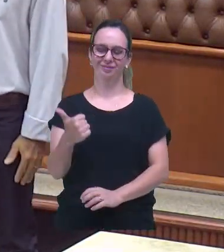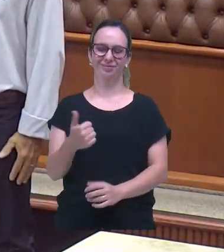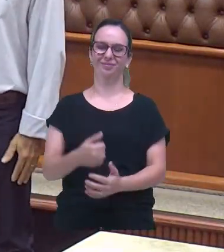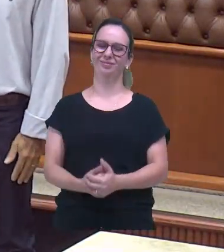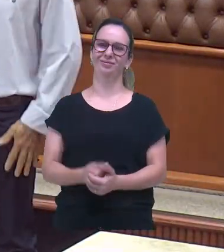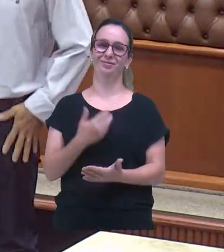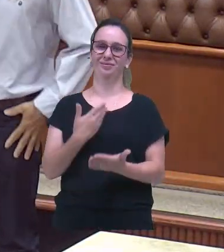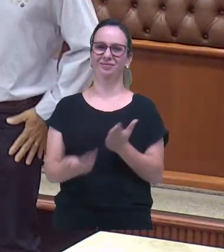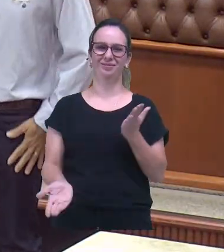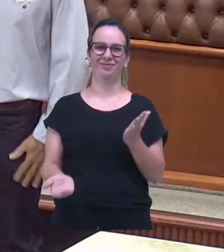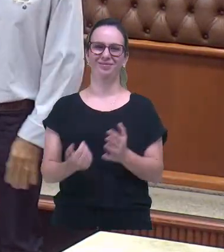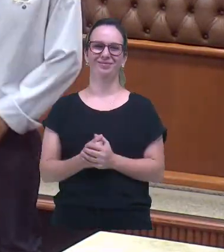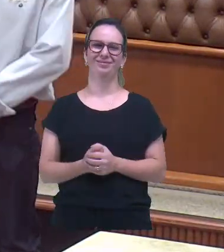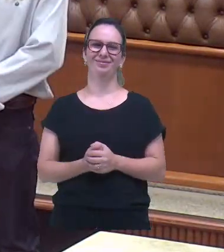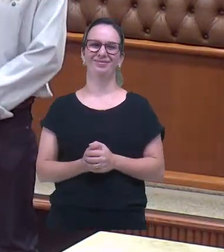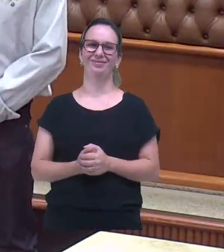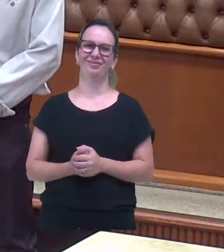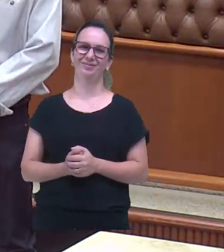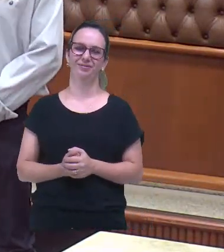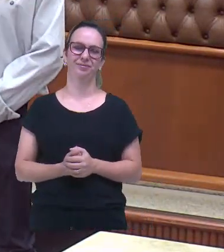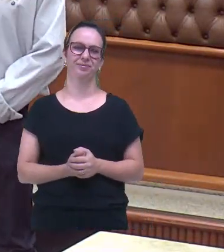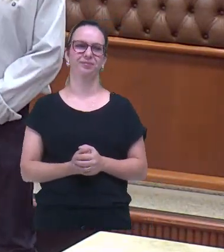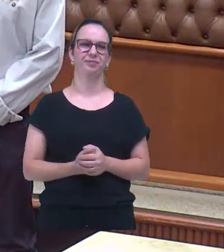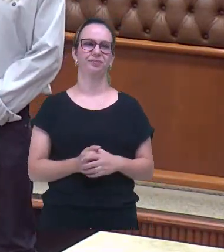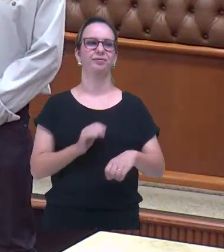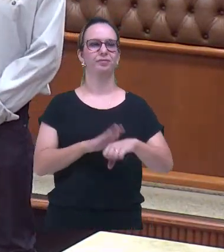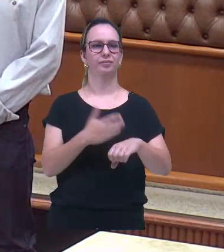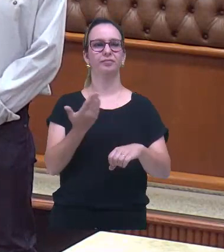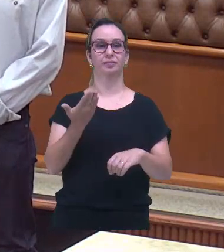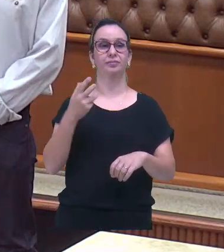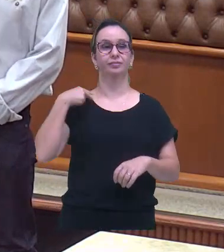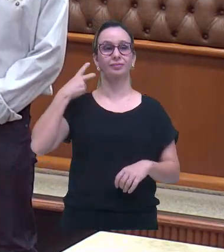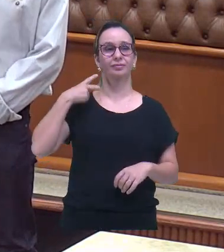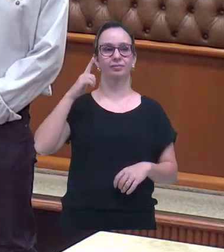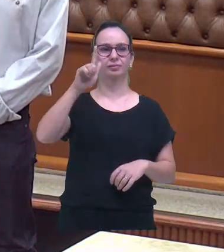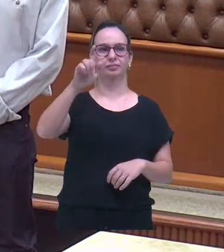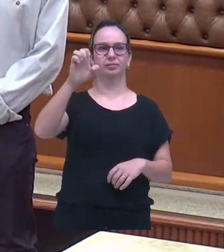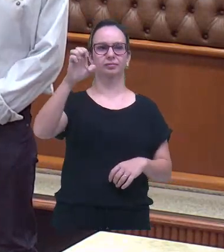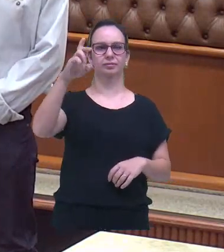Silvério... Convido o vereador Gerson Alves de Souza.